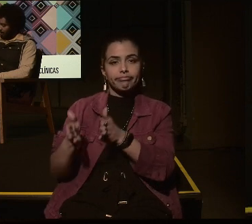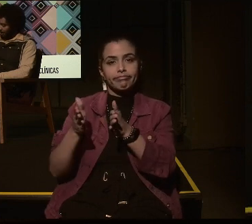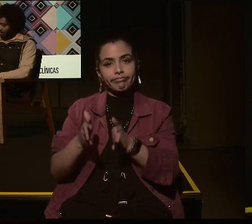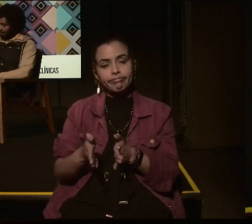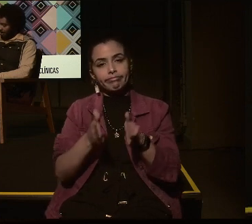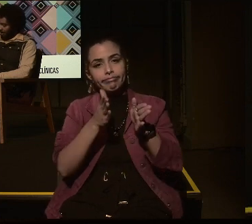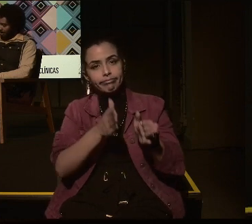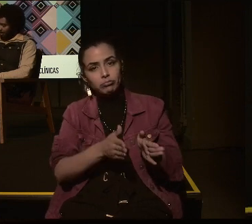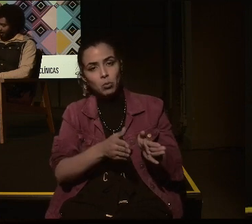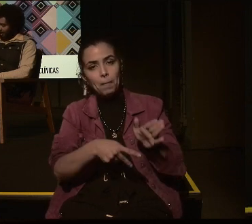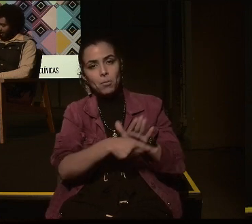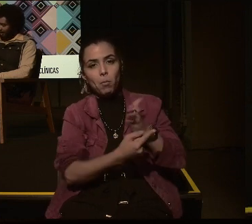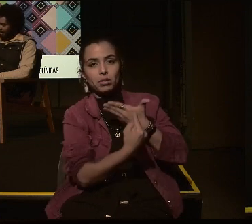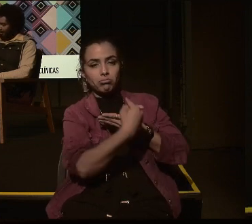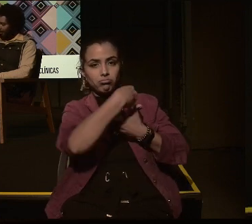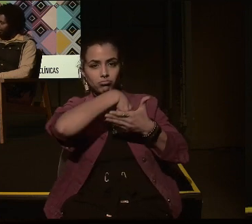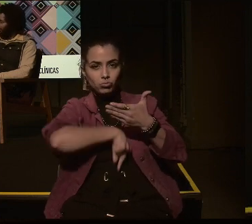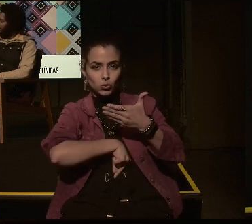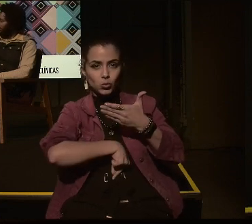de quilombagem,